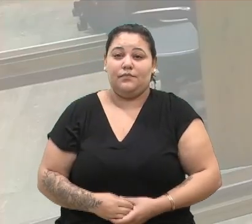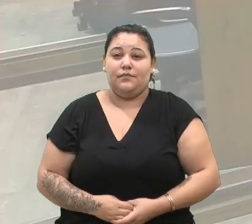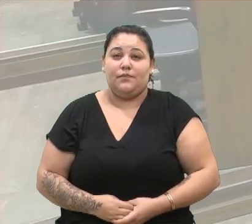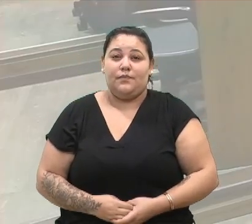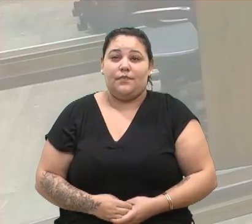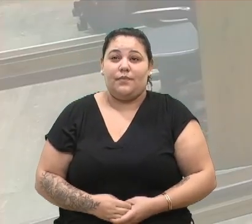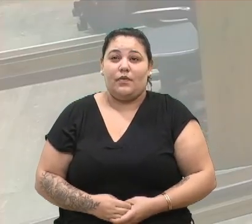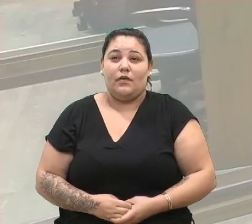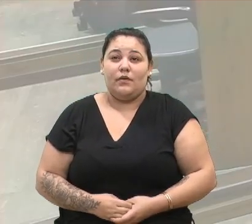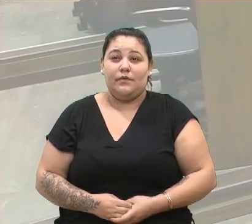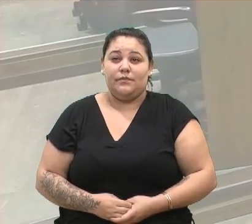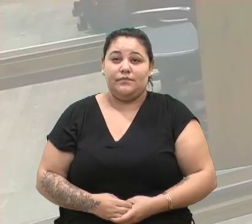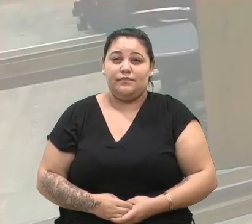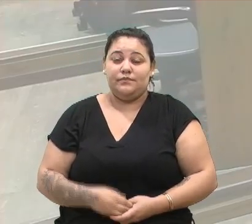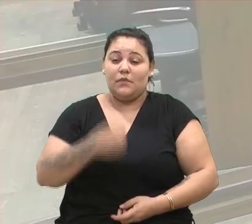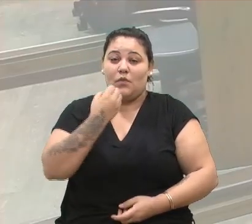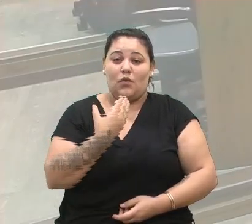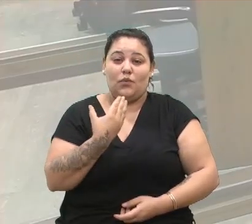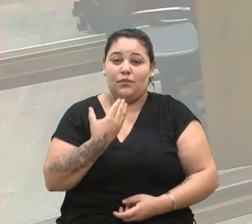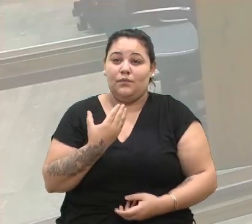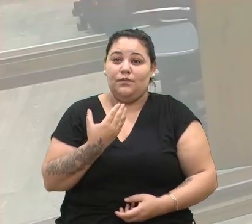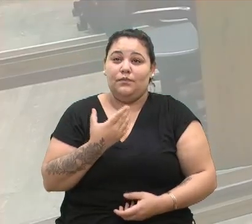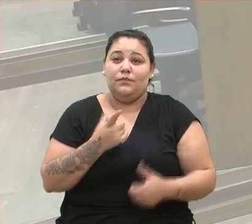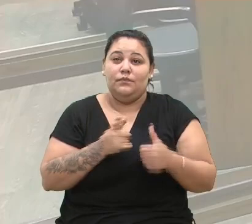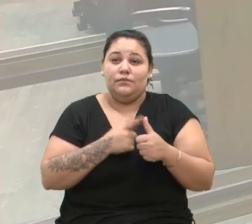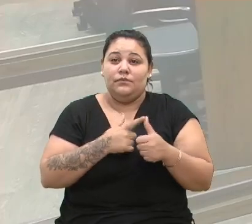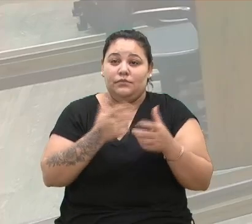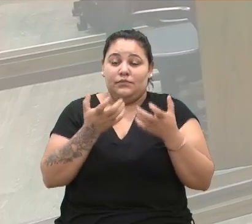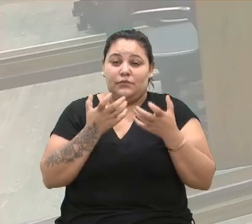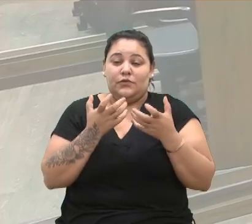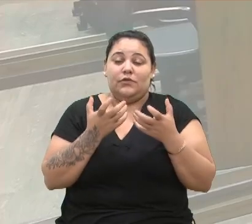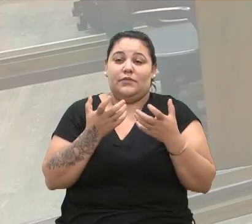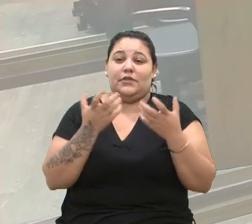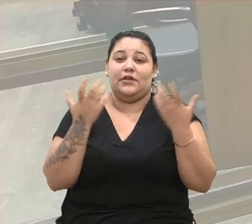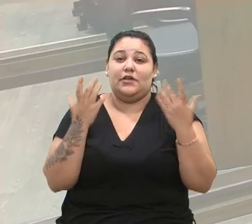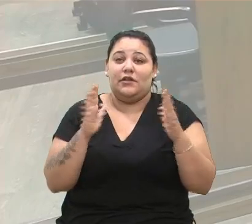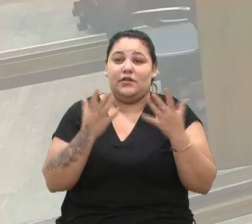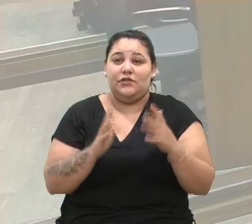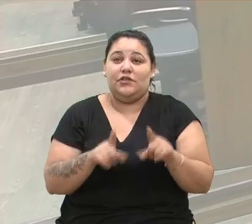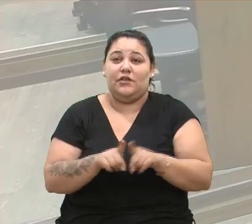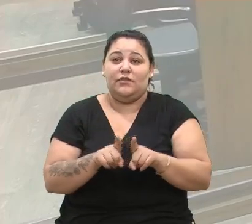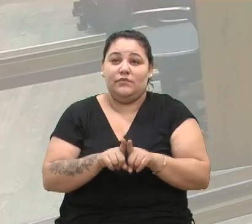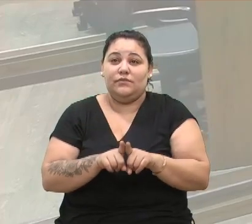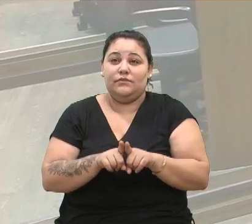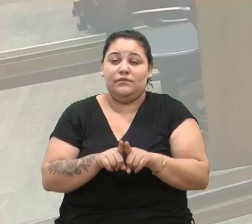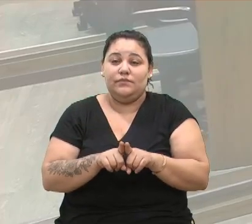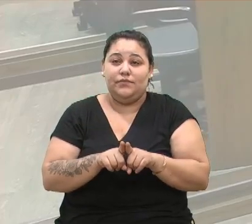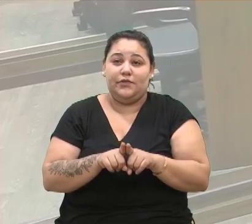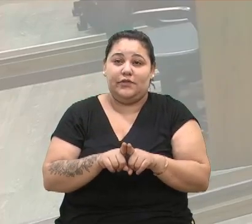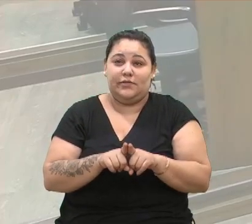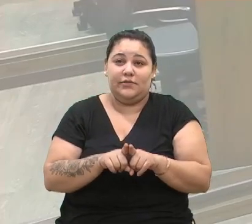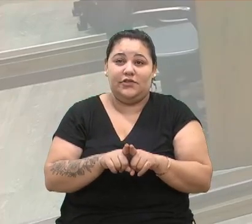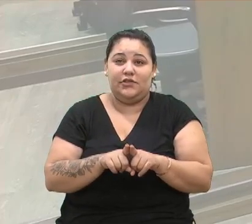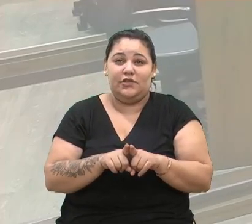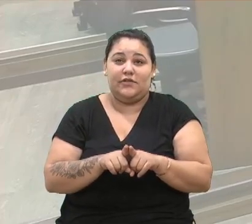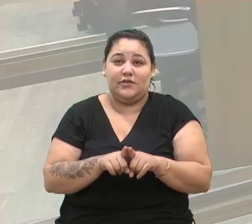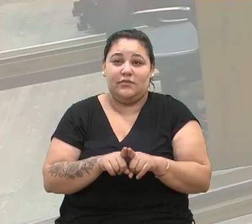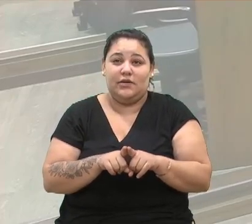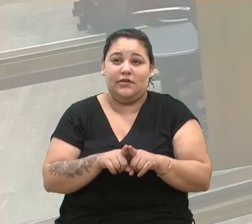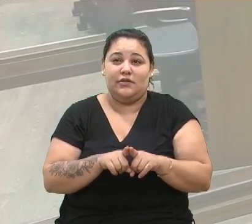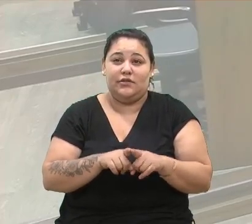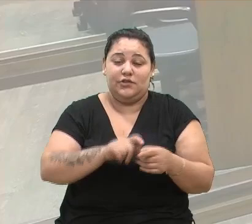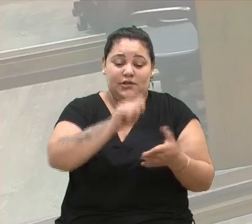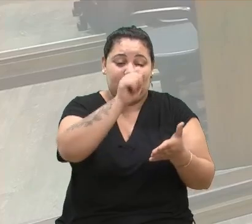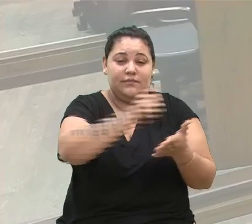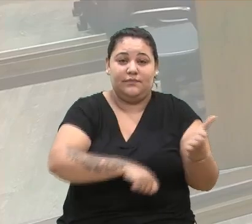vereadora, primeiro eu quero parabenizar a senhora pela organização. E fez lembrar 2011, quando foi assinado, em 28 de